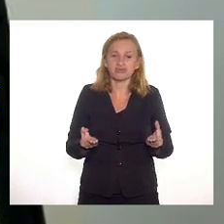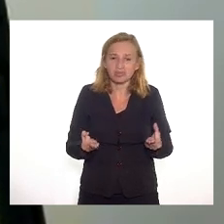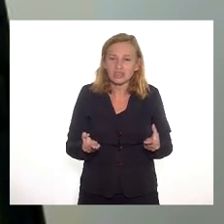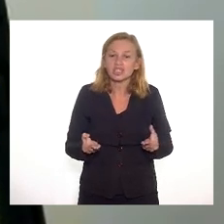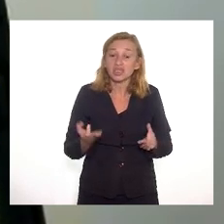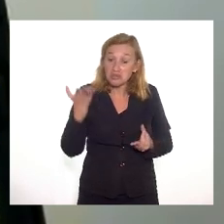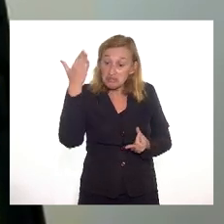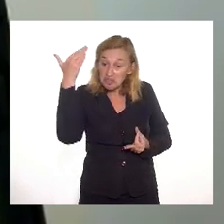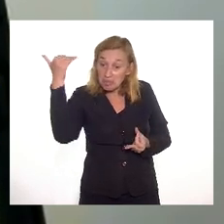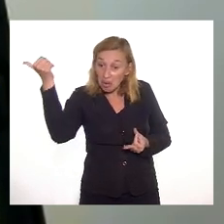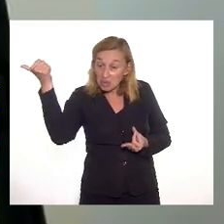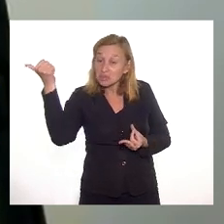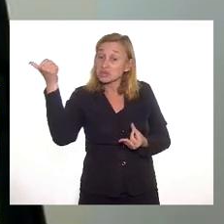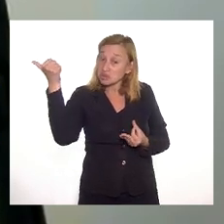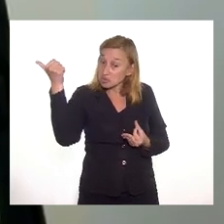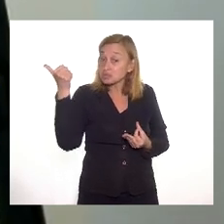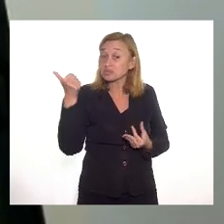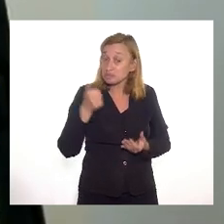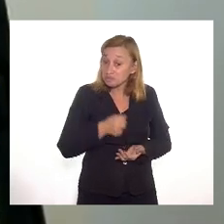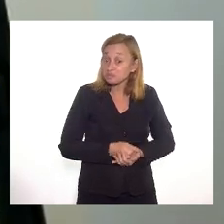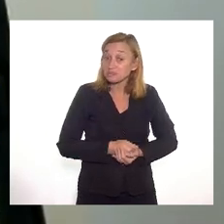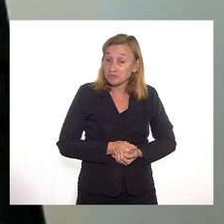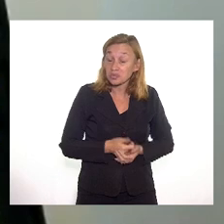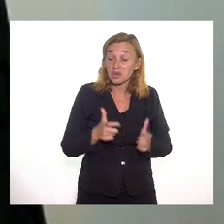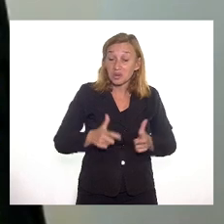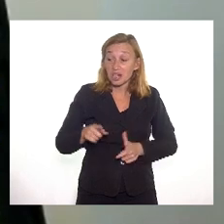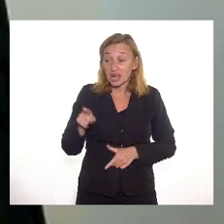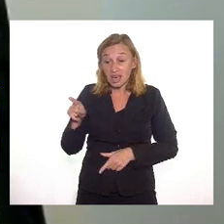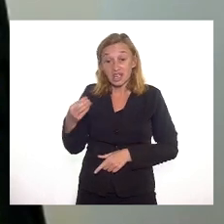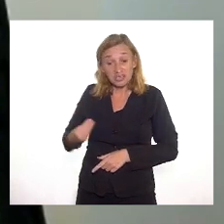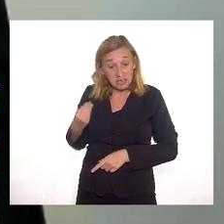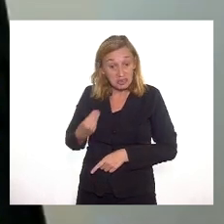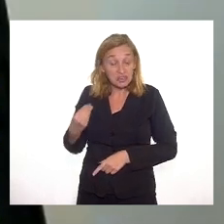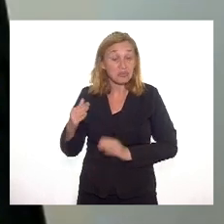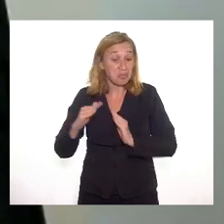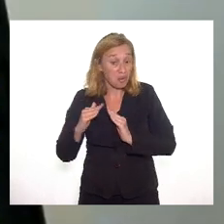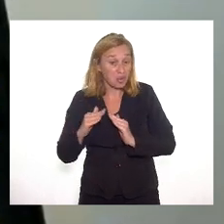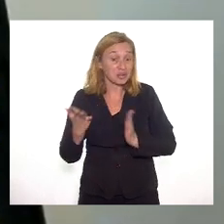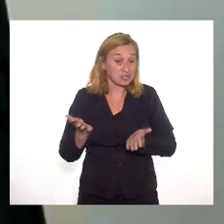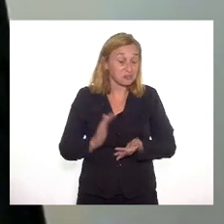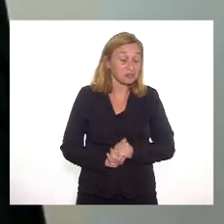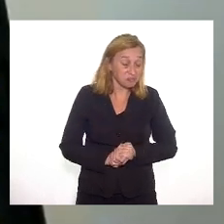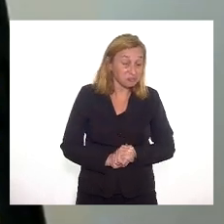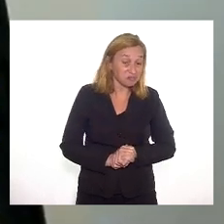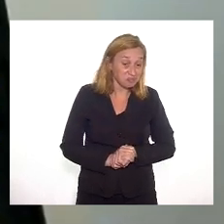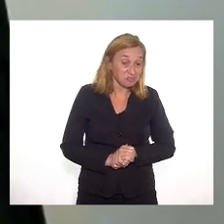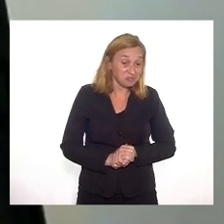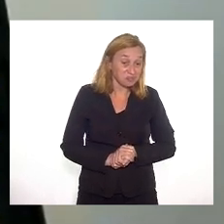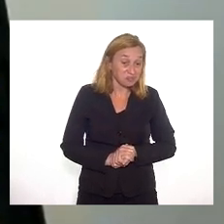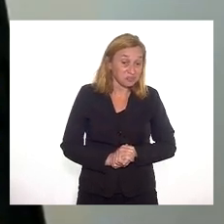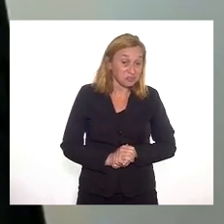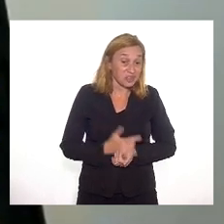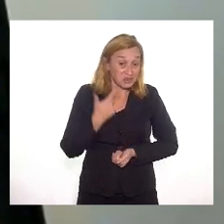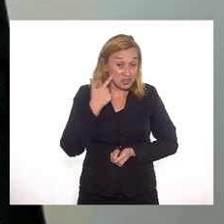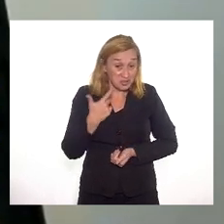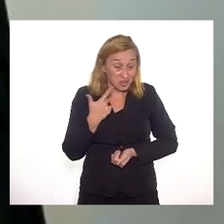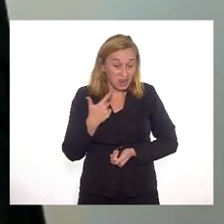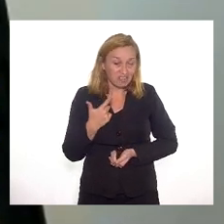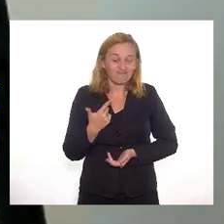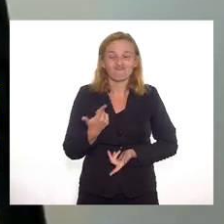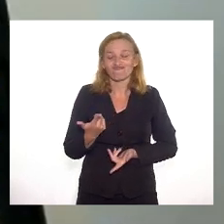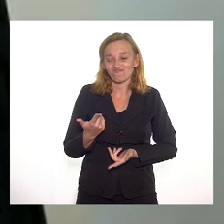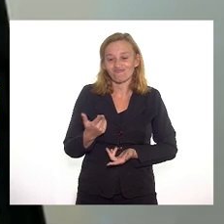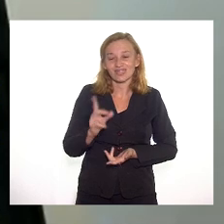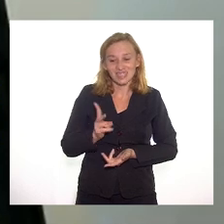a competência deles vai para além do lugar que eles vivem, do lugar que eles moram, enfim. E a gente vê isso a